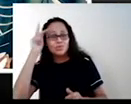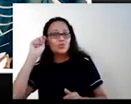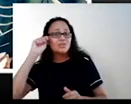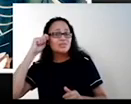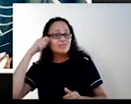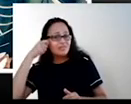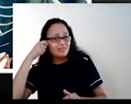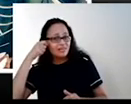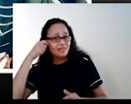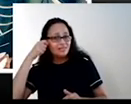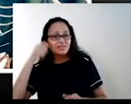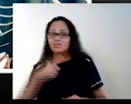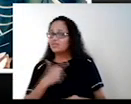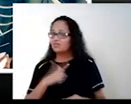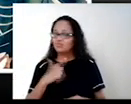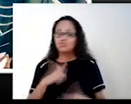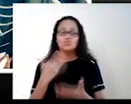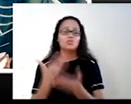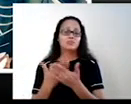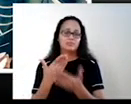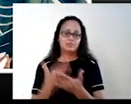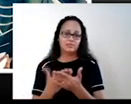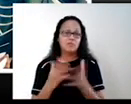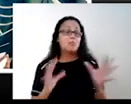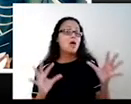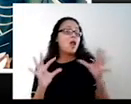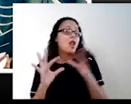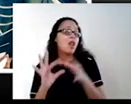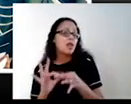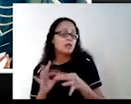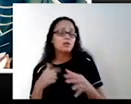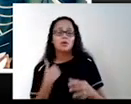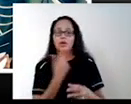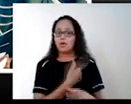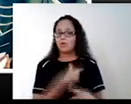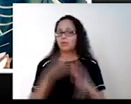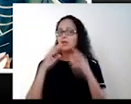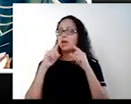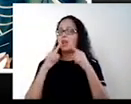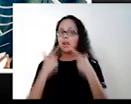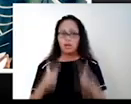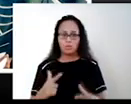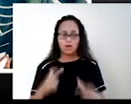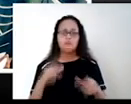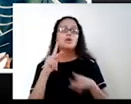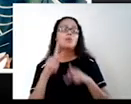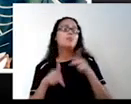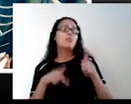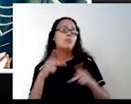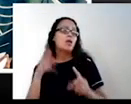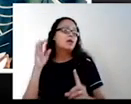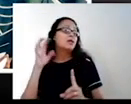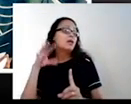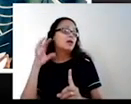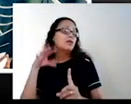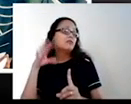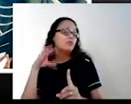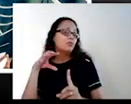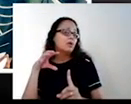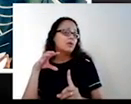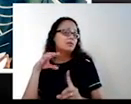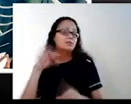essa escolaridade. Então, existe uma relação, tá, da nossa linguagem popular, dessa influência, né,